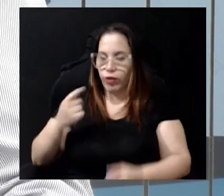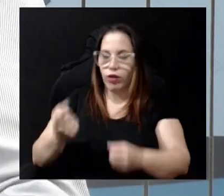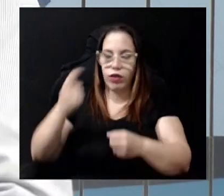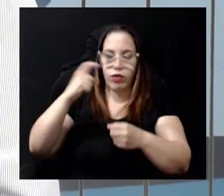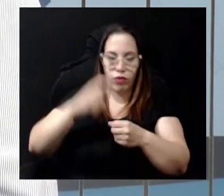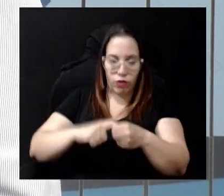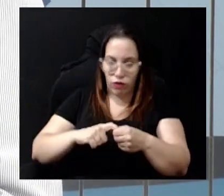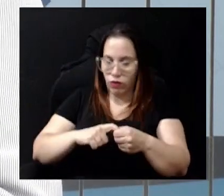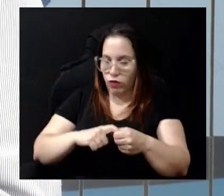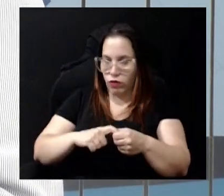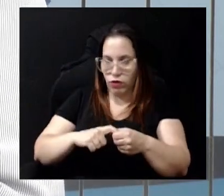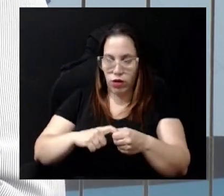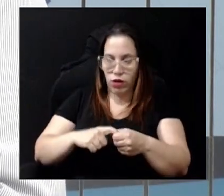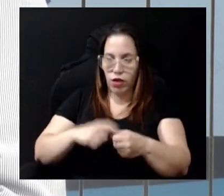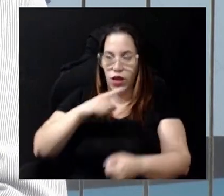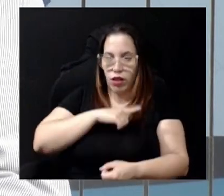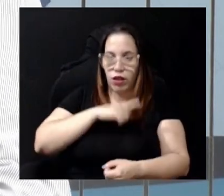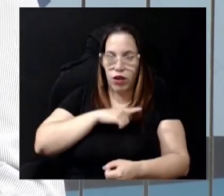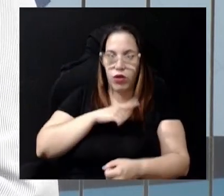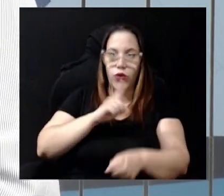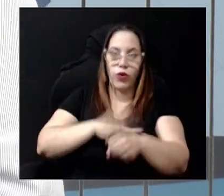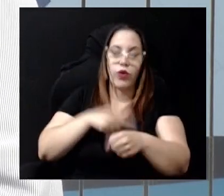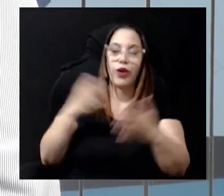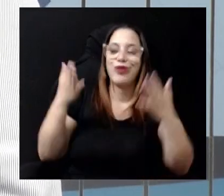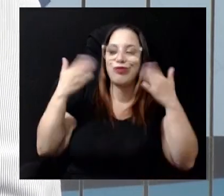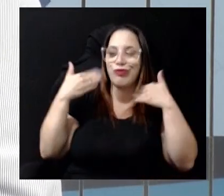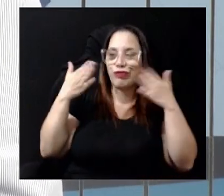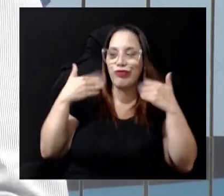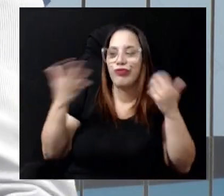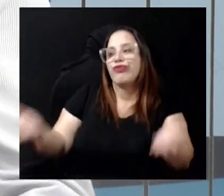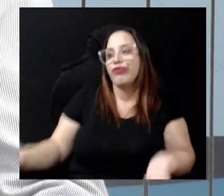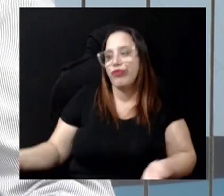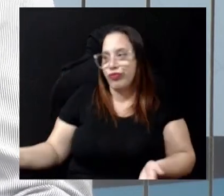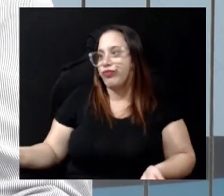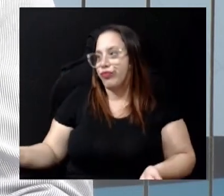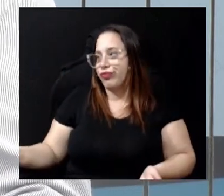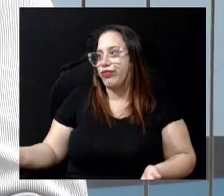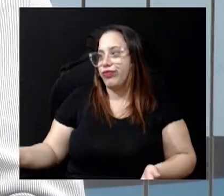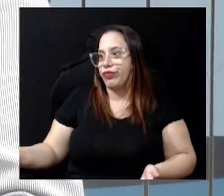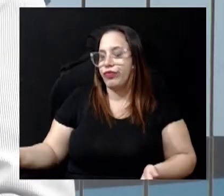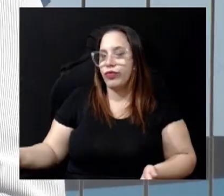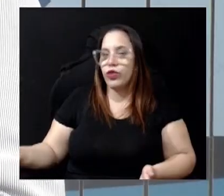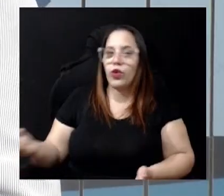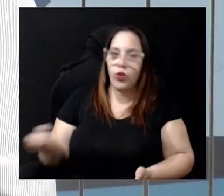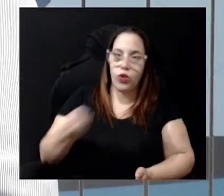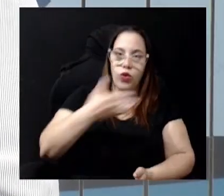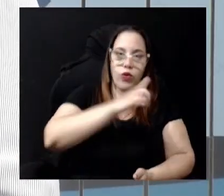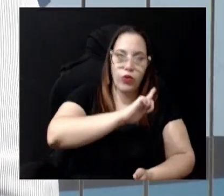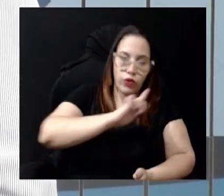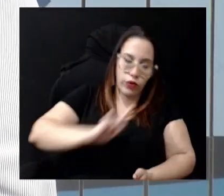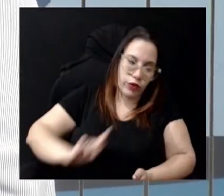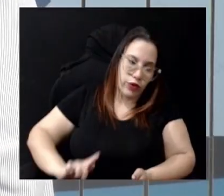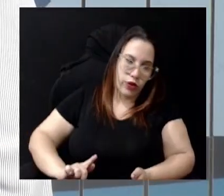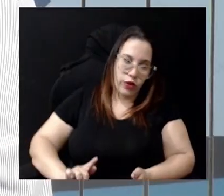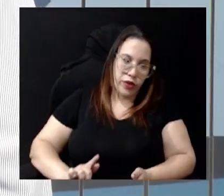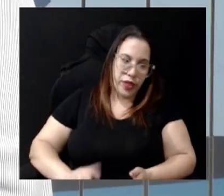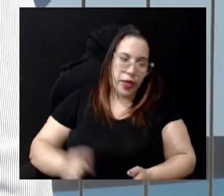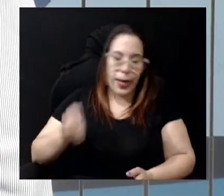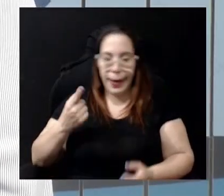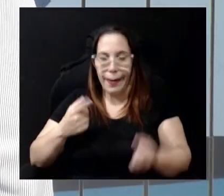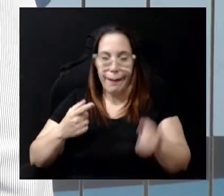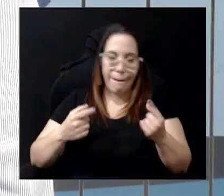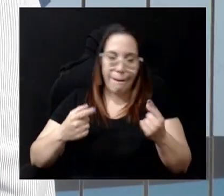verão. Agora, considerando um novo governo, e que de alguma maneira houve as